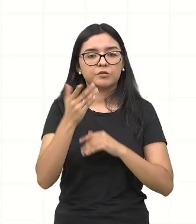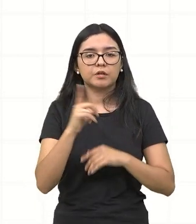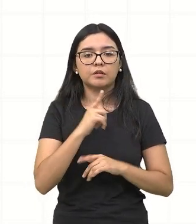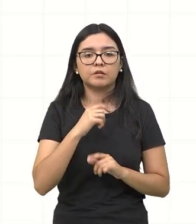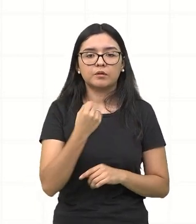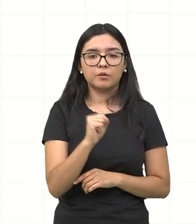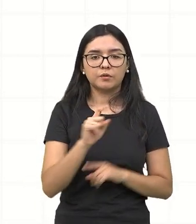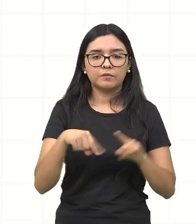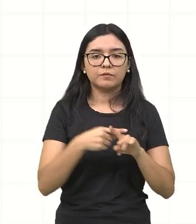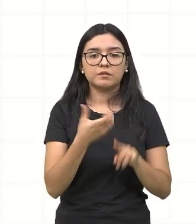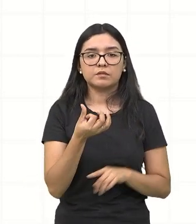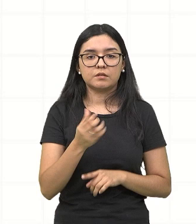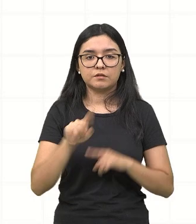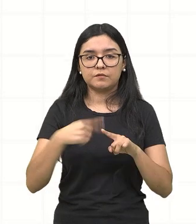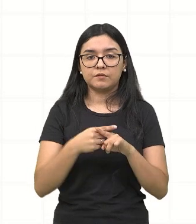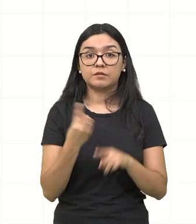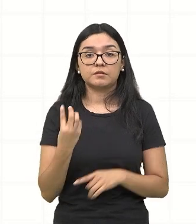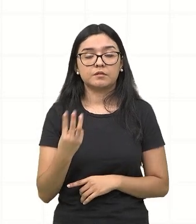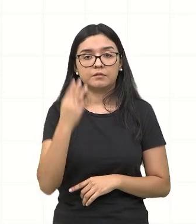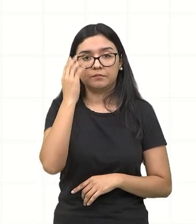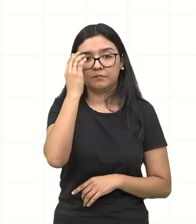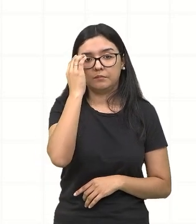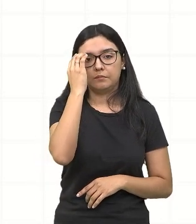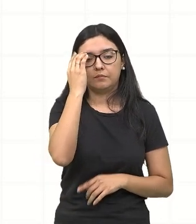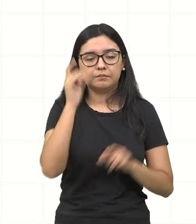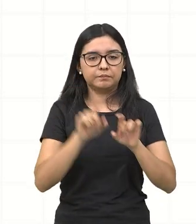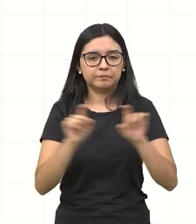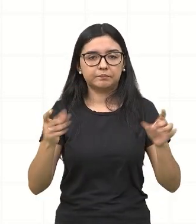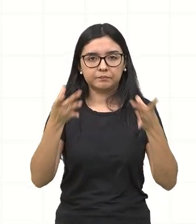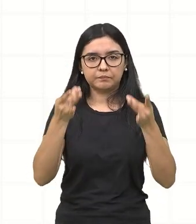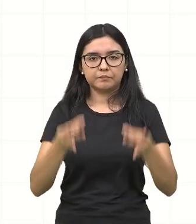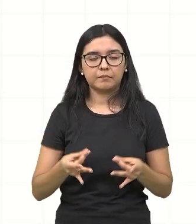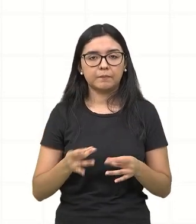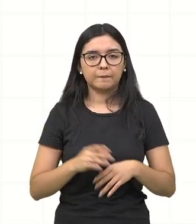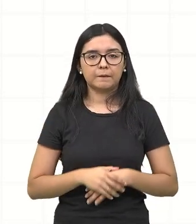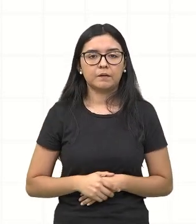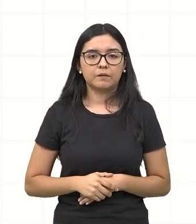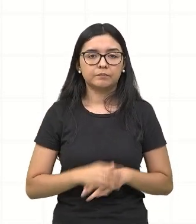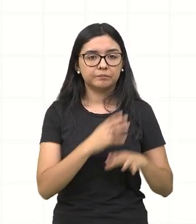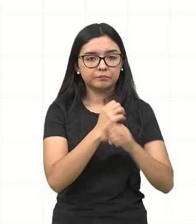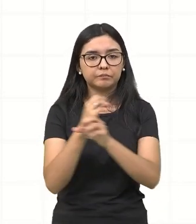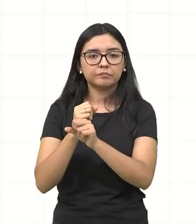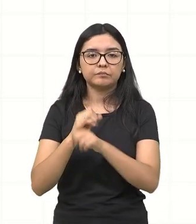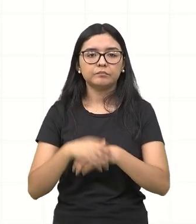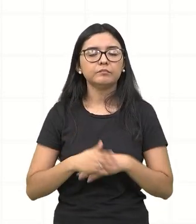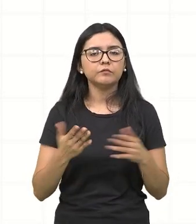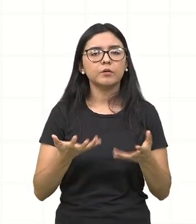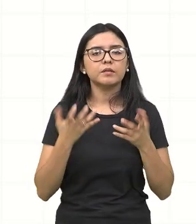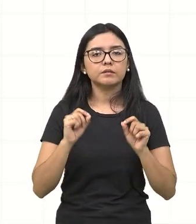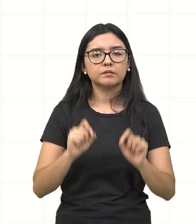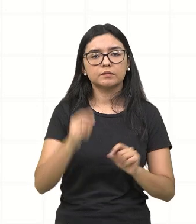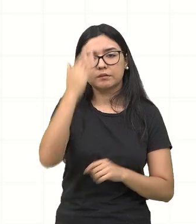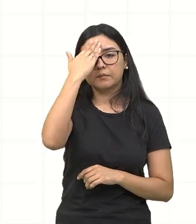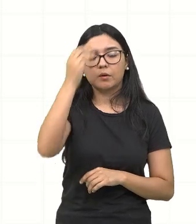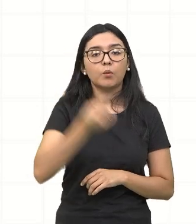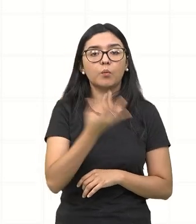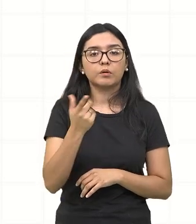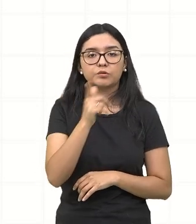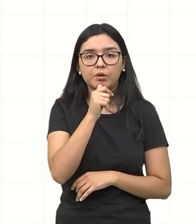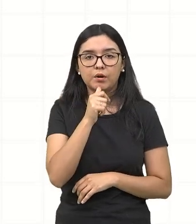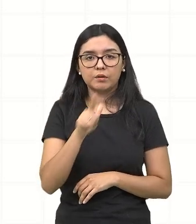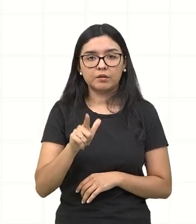metros vezes 6 vezes 3. Acompanhe aqui no detalhamento. Ele gostaria de saber quanto de